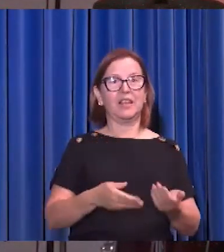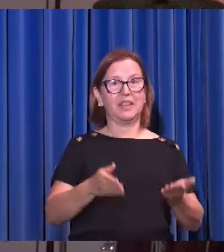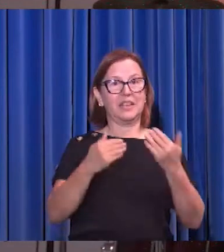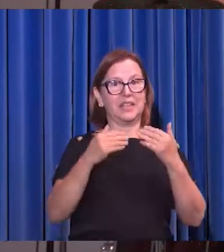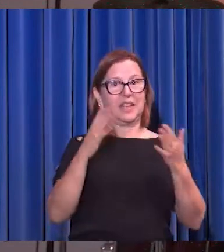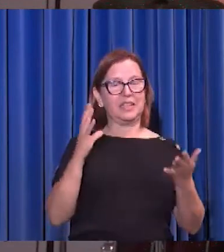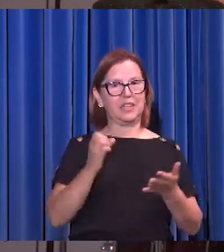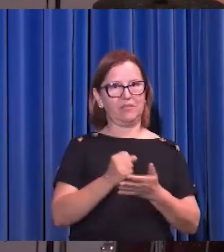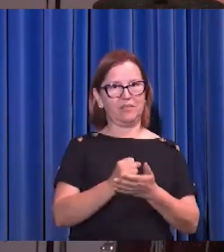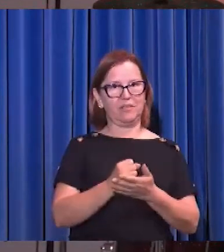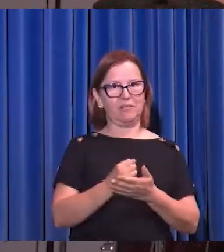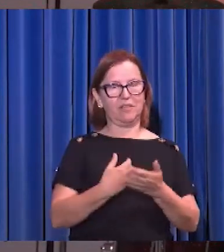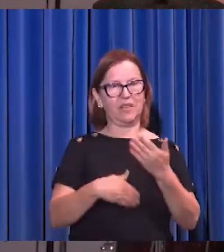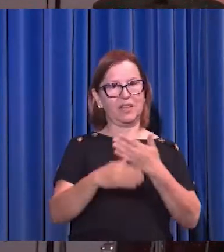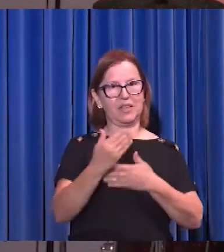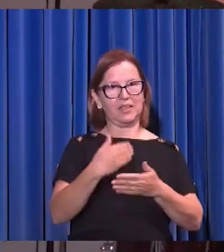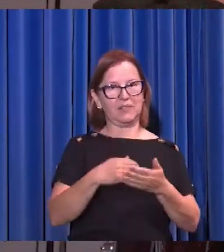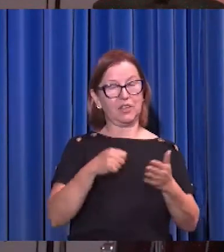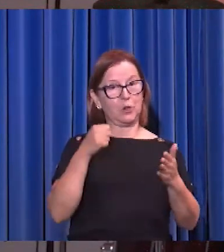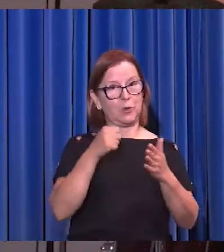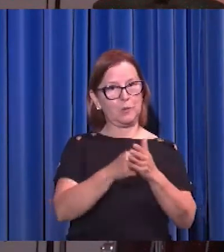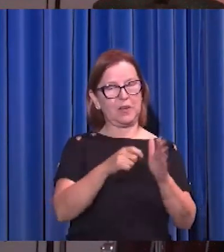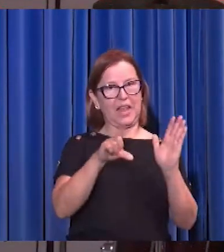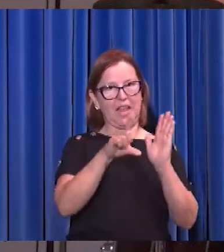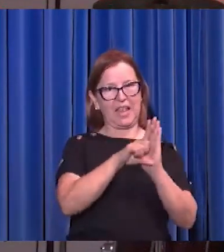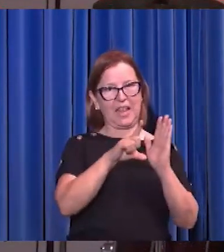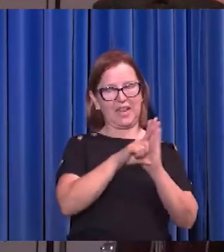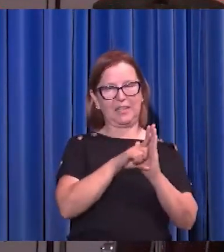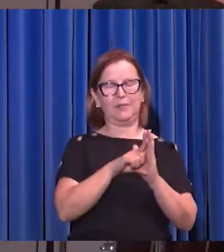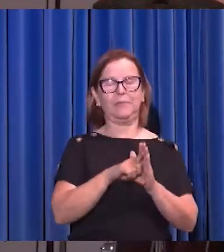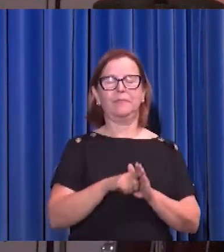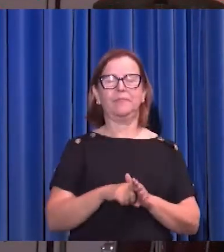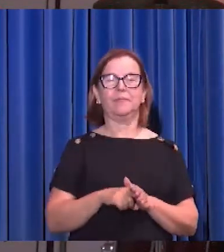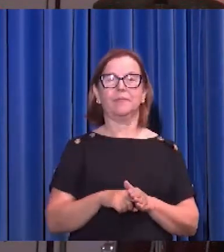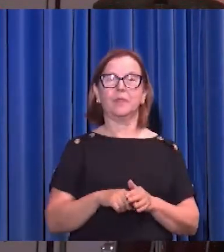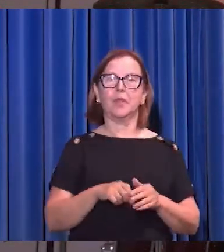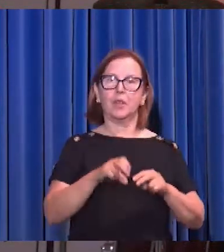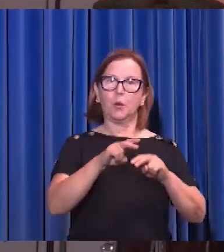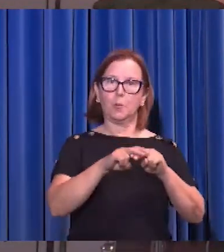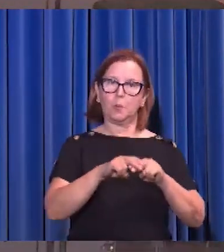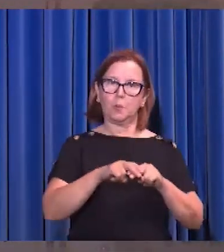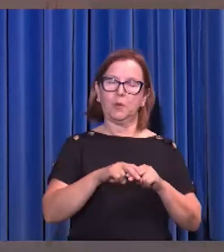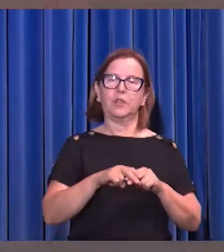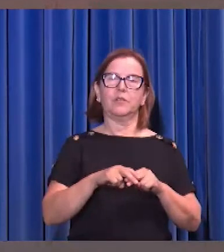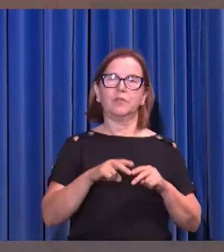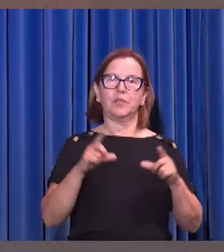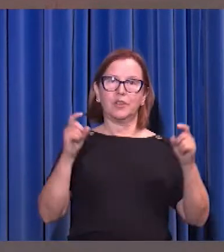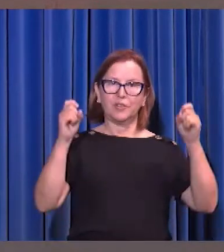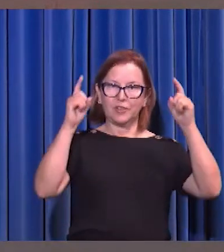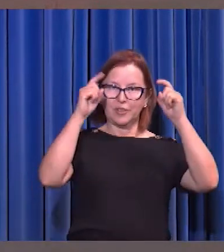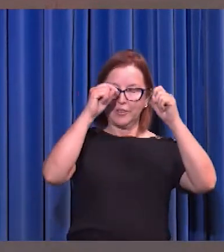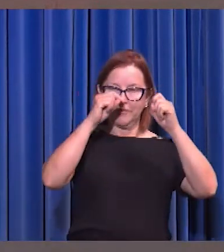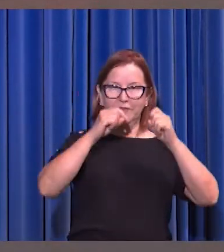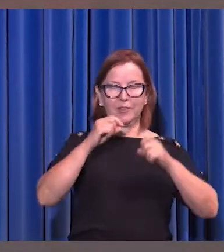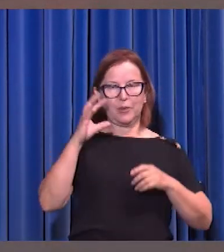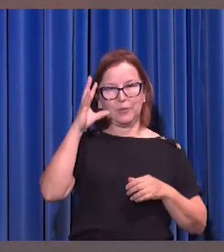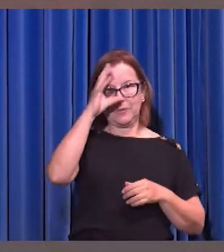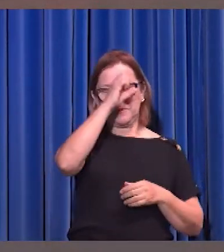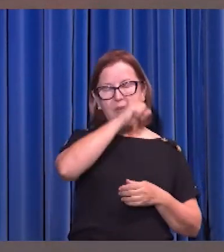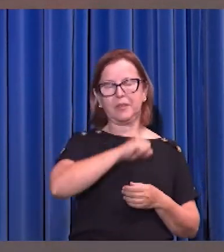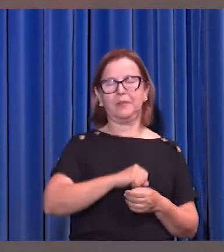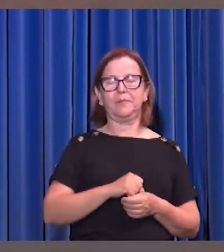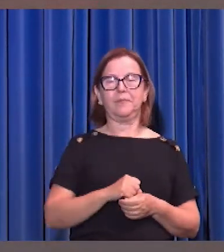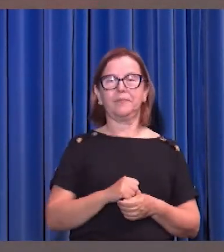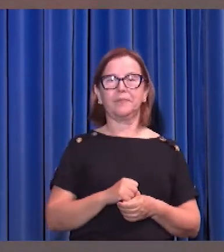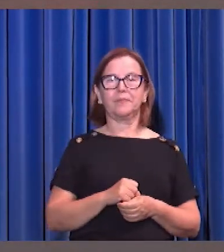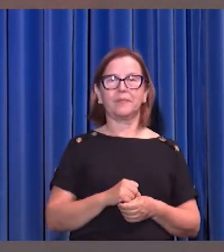ele compreender o que Jesus estava querendo explicar. O cristianismo insiste, ao contrário,